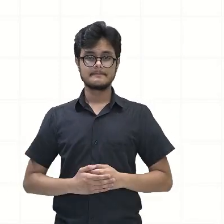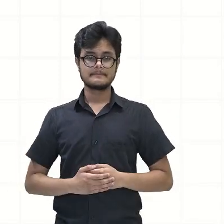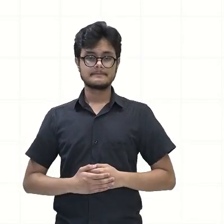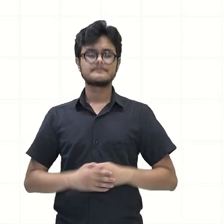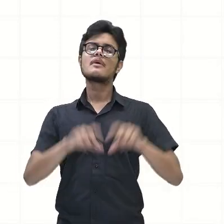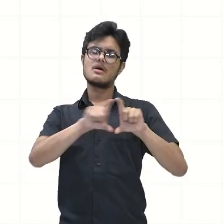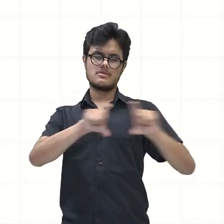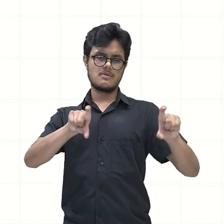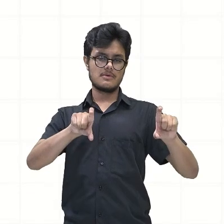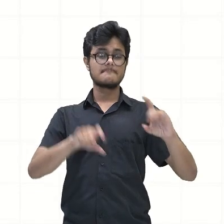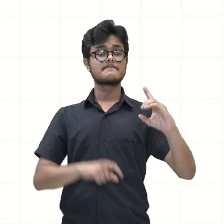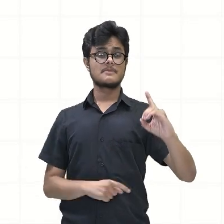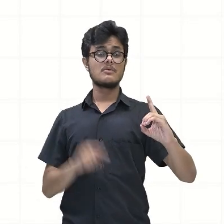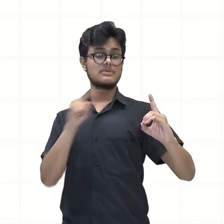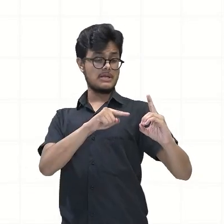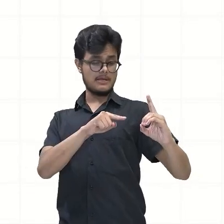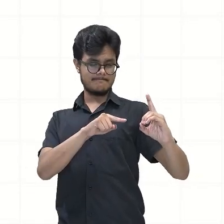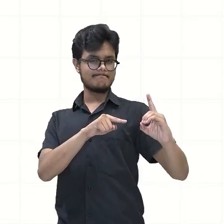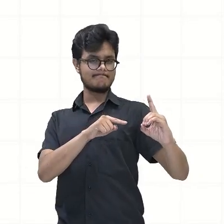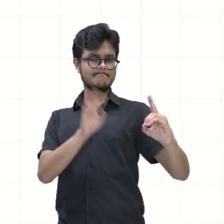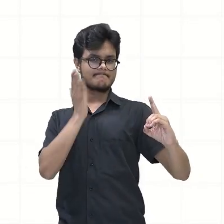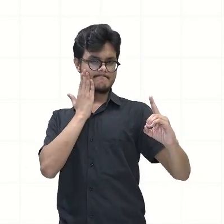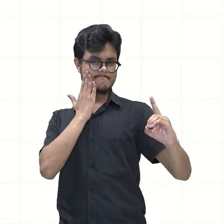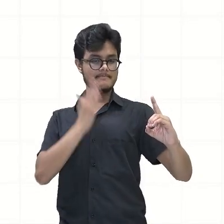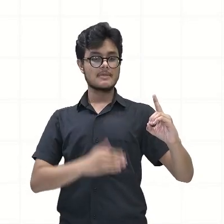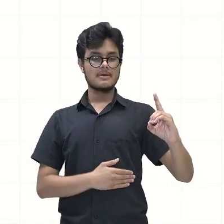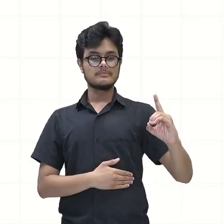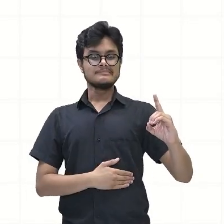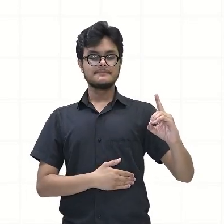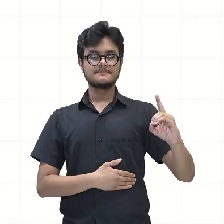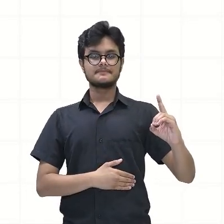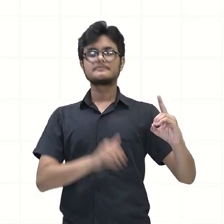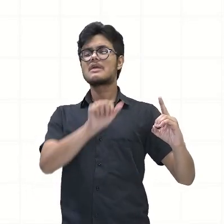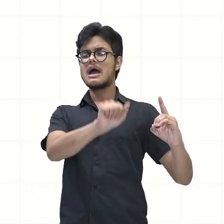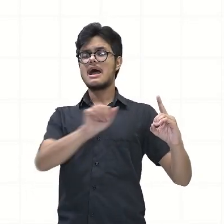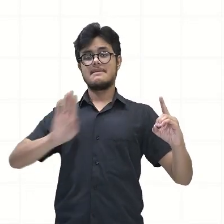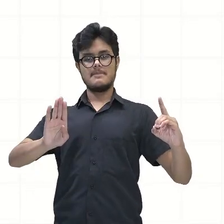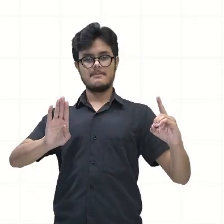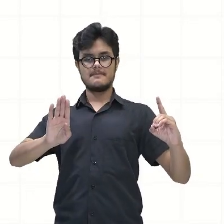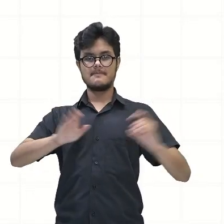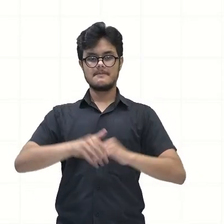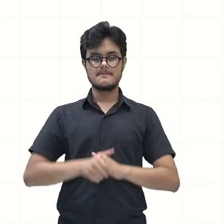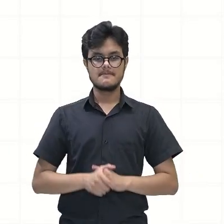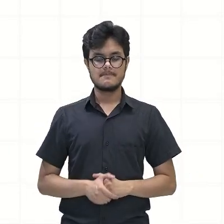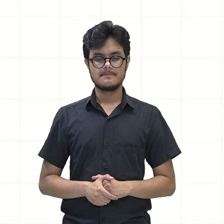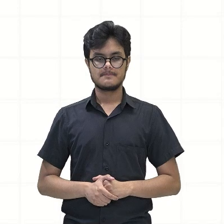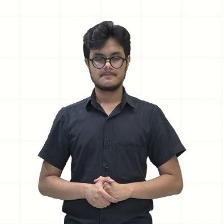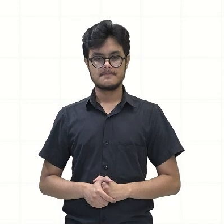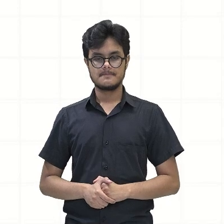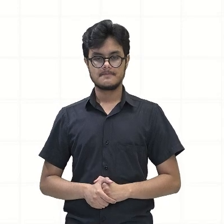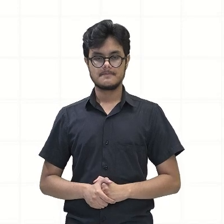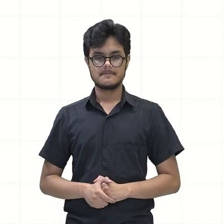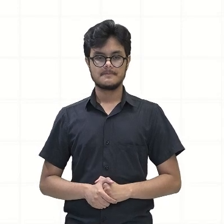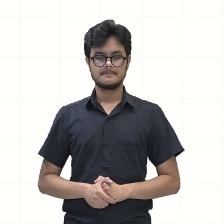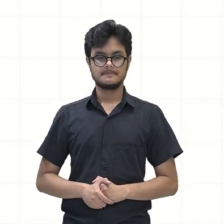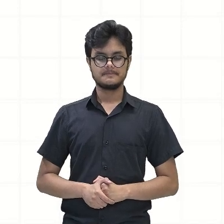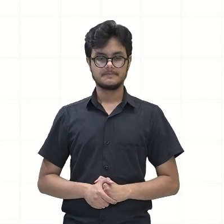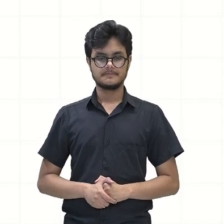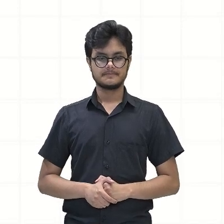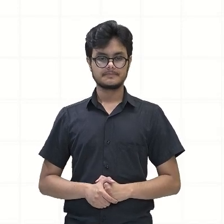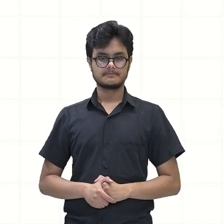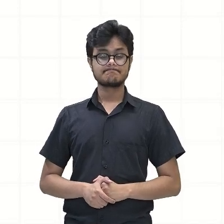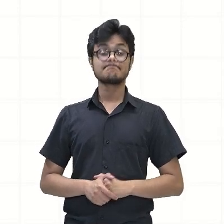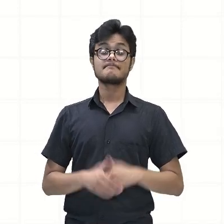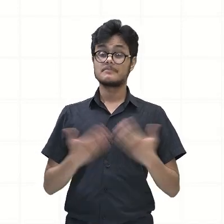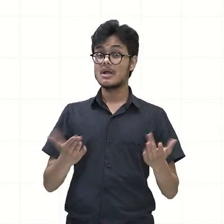Então, eu vou colocar distância, né? Esse Dzinho vai representar a distância e o A e B eu coloco assim entre parênteses,